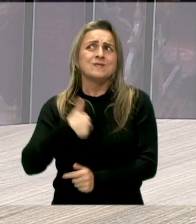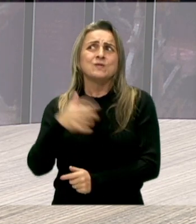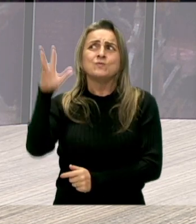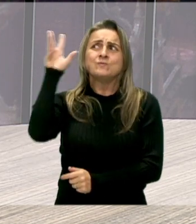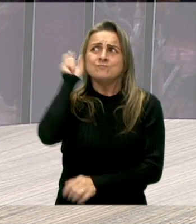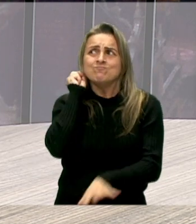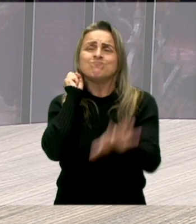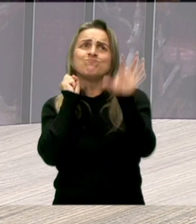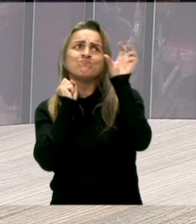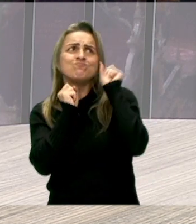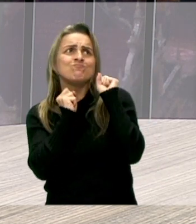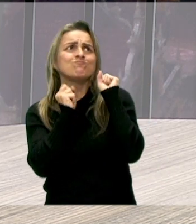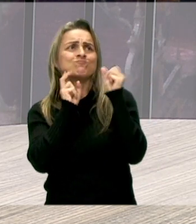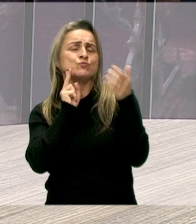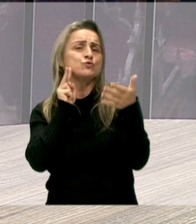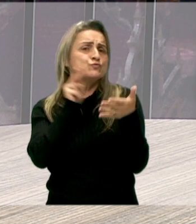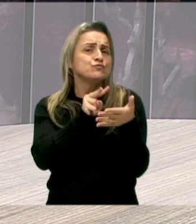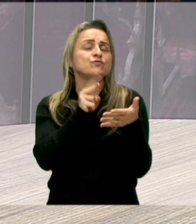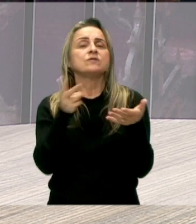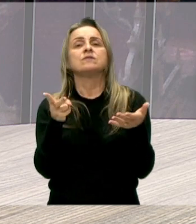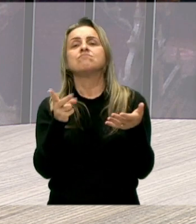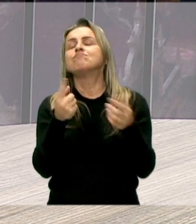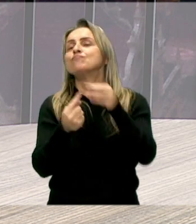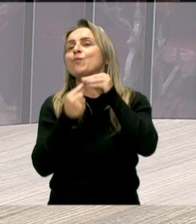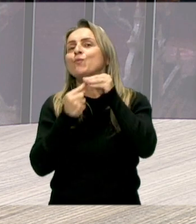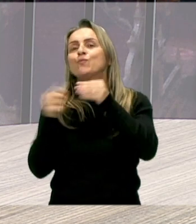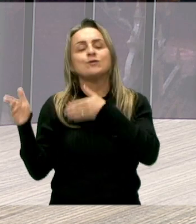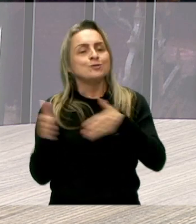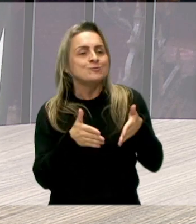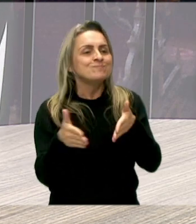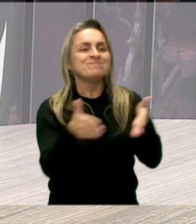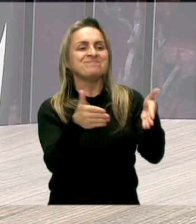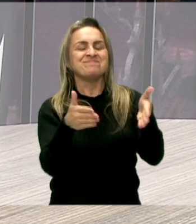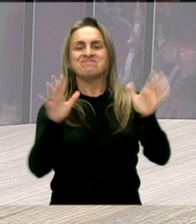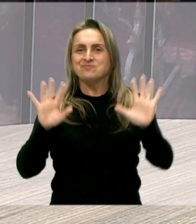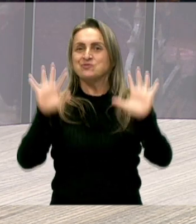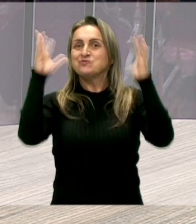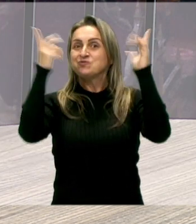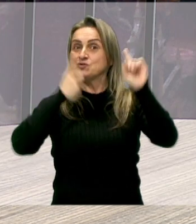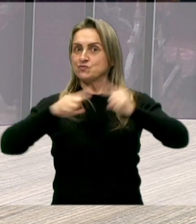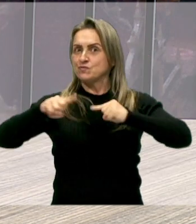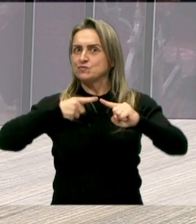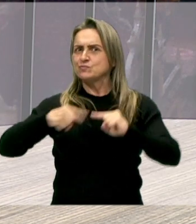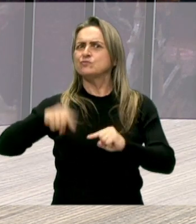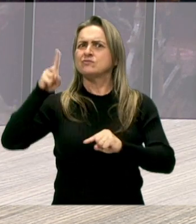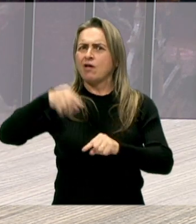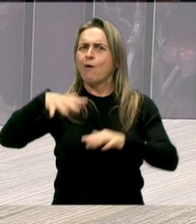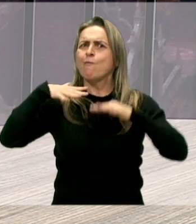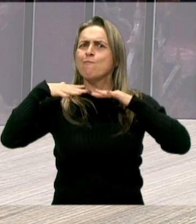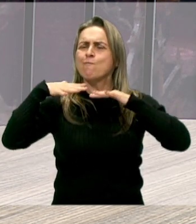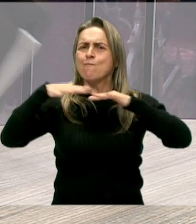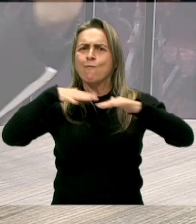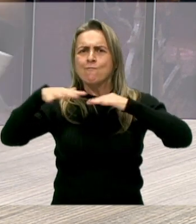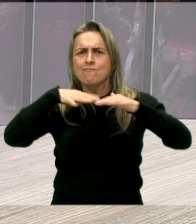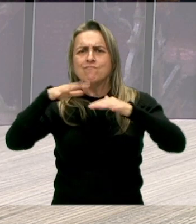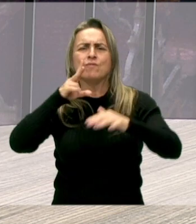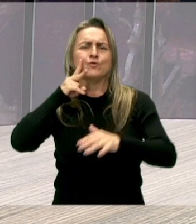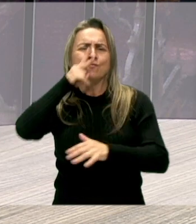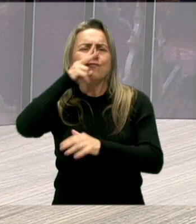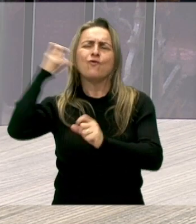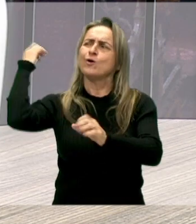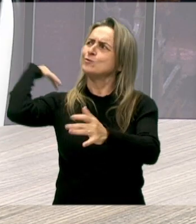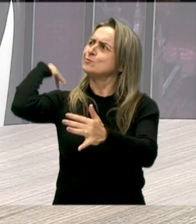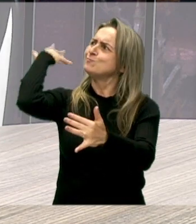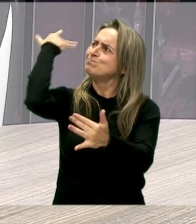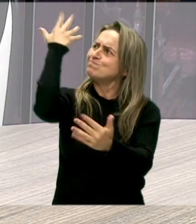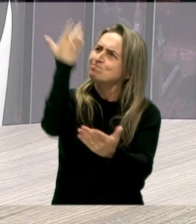ele foi uma explosão, na verdade, de um movimento que vinha muito intenso e muito forte, né? A gente já falou um pouquinho que veio lá da década